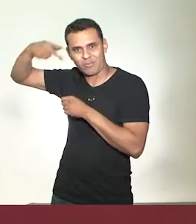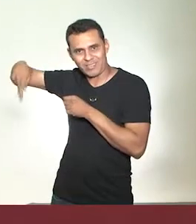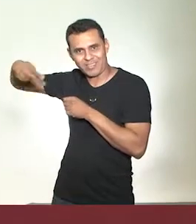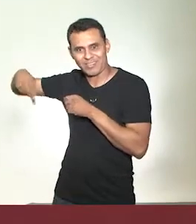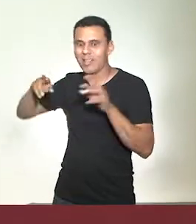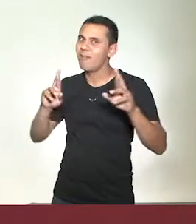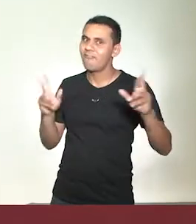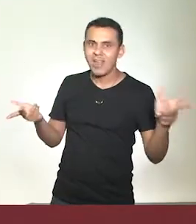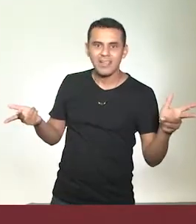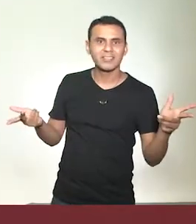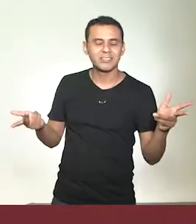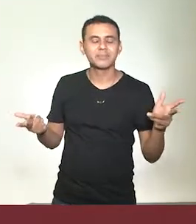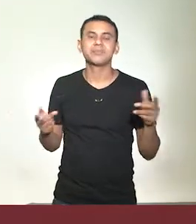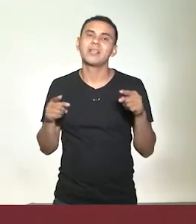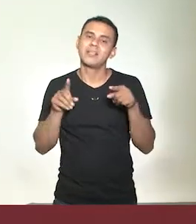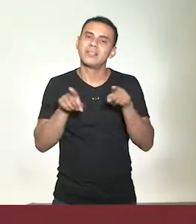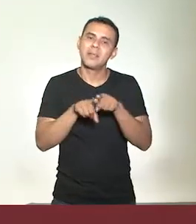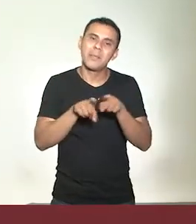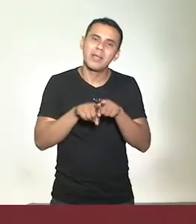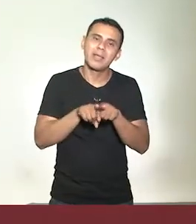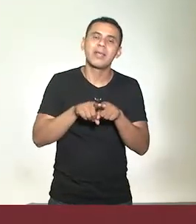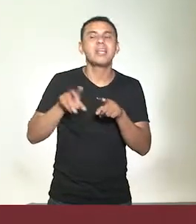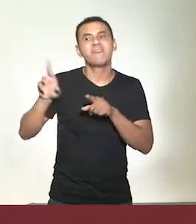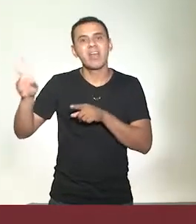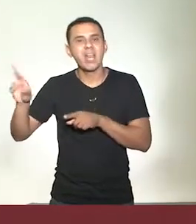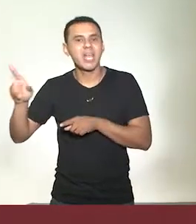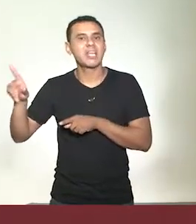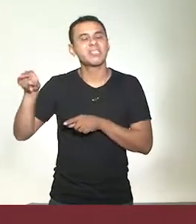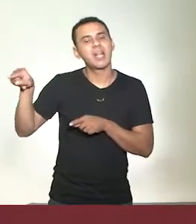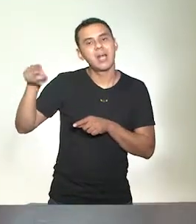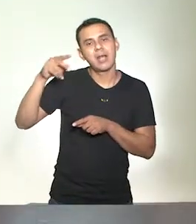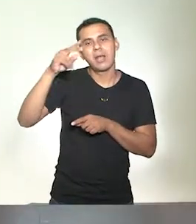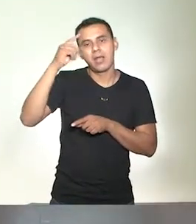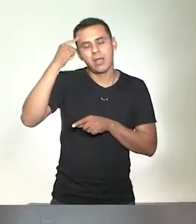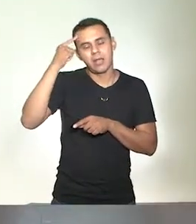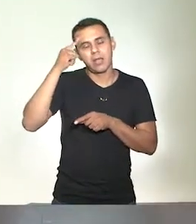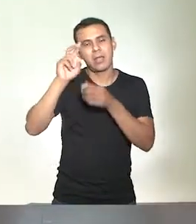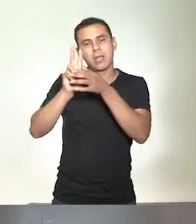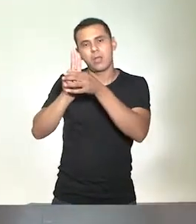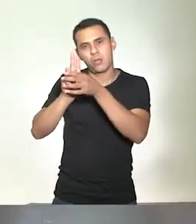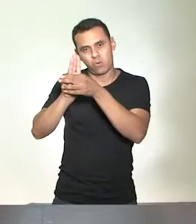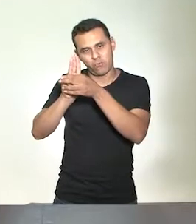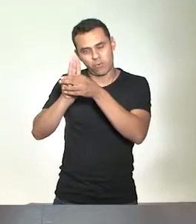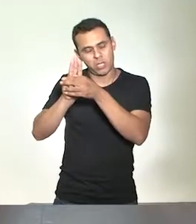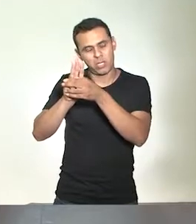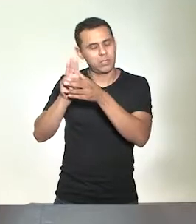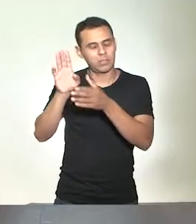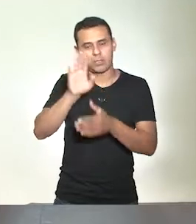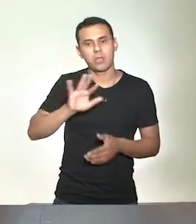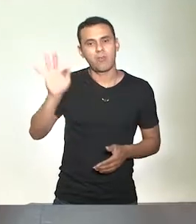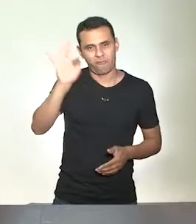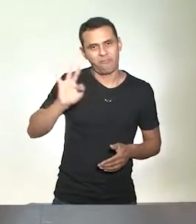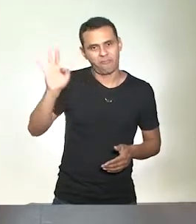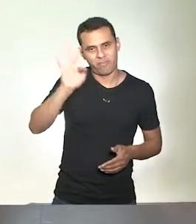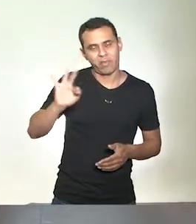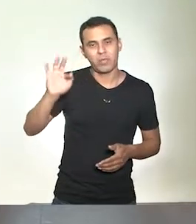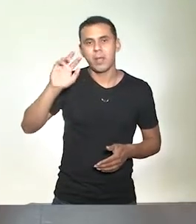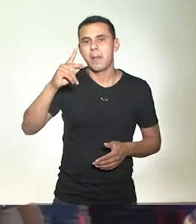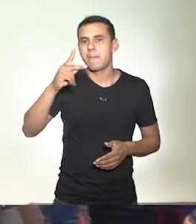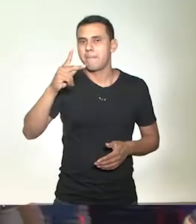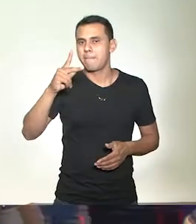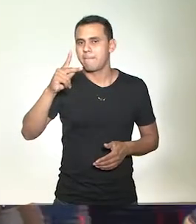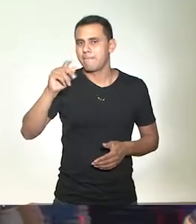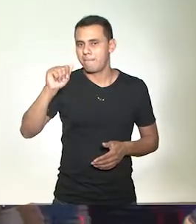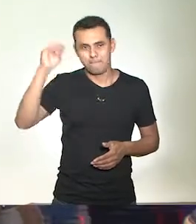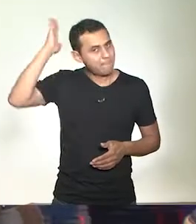né do Amazonas diferente da Universidade Federal do Pará por exemplo de um outro centro de desenvolvimento